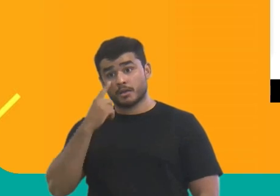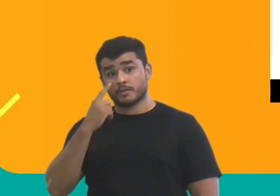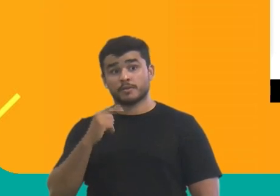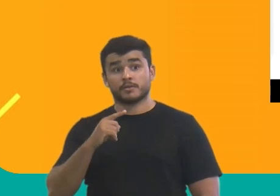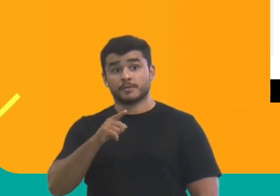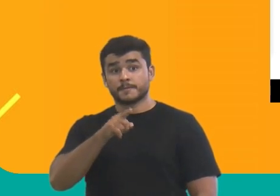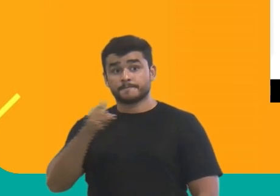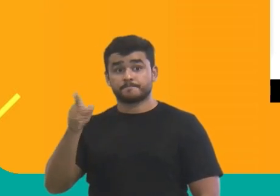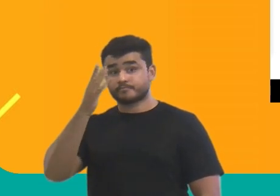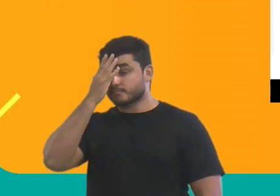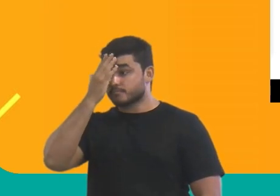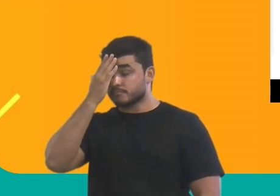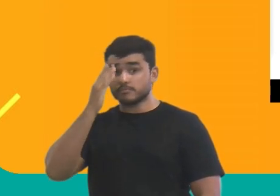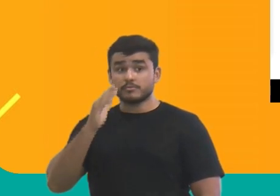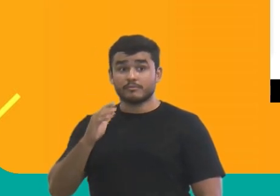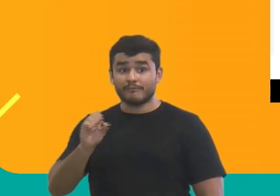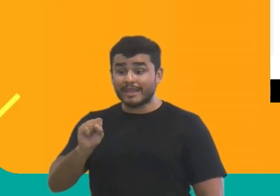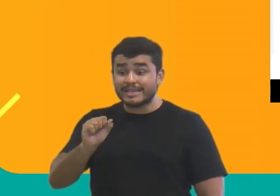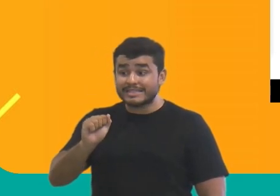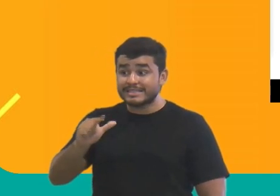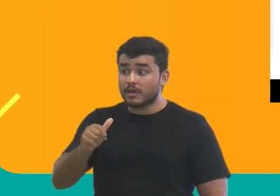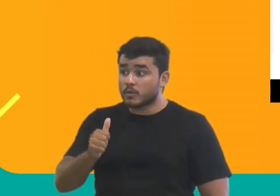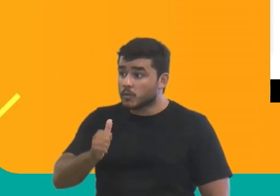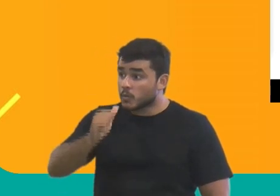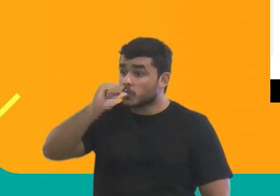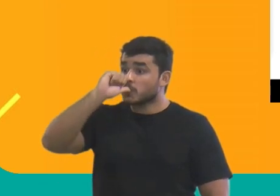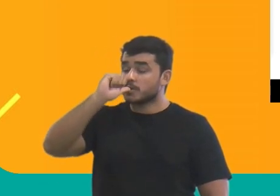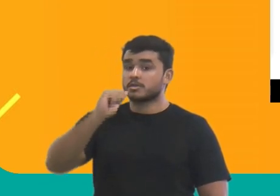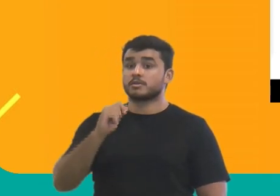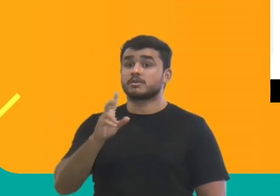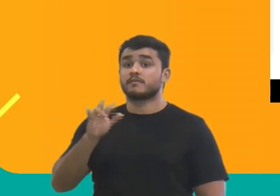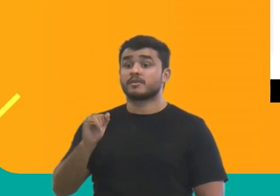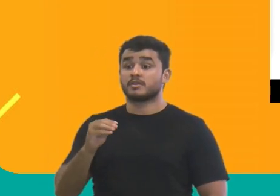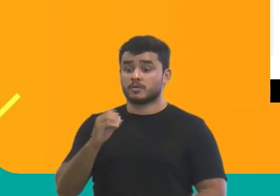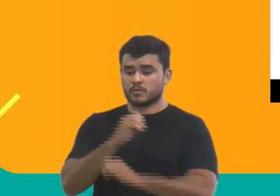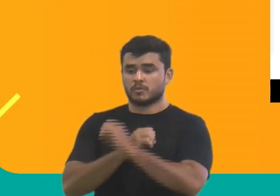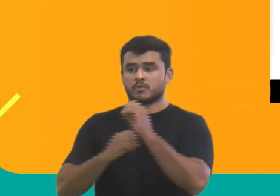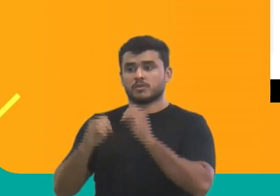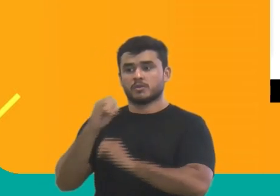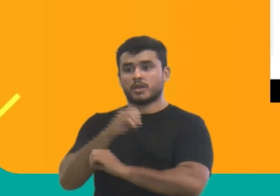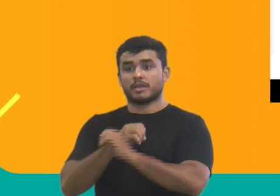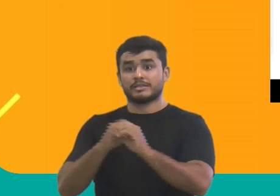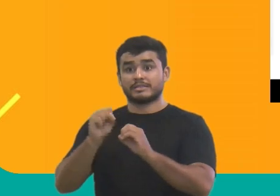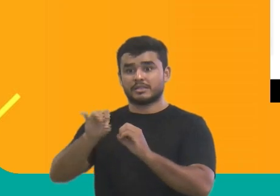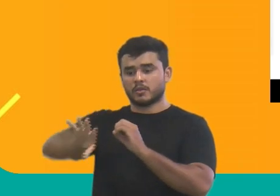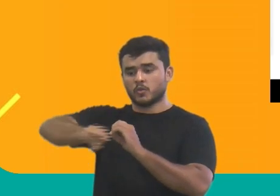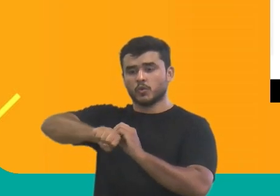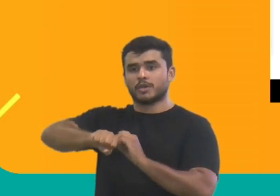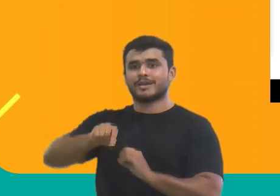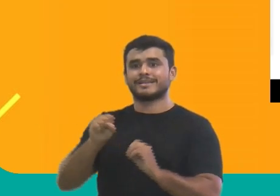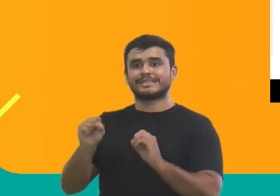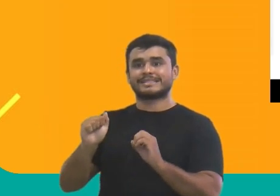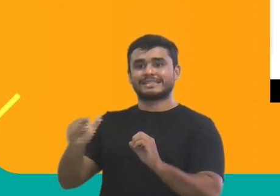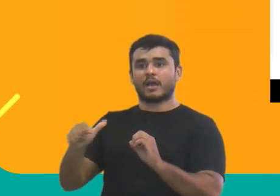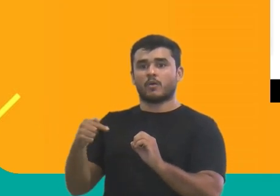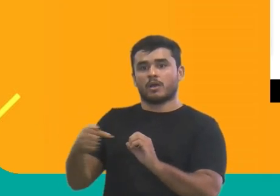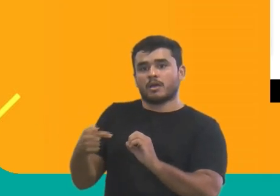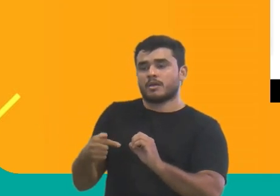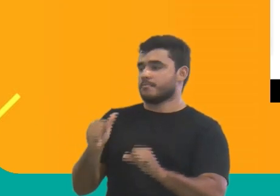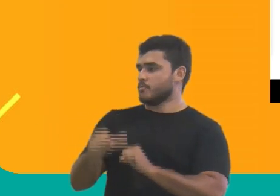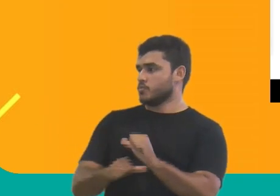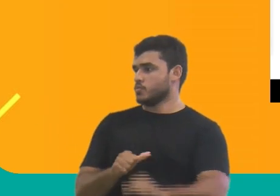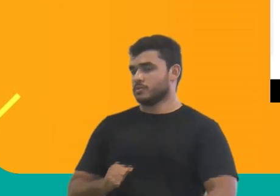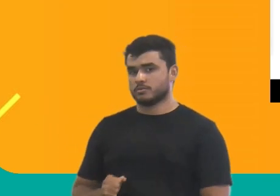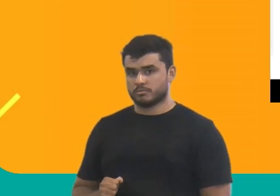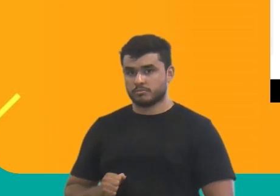meio externo, ok? Porque na hora que entra esse sal na célula, eu começo a ter uma outra modificação. E aí, volte.